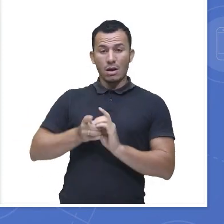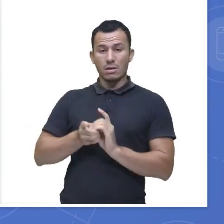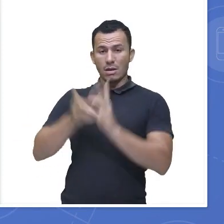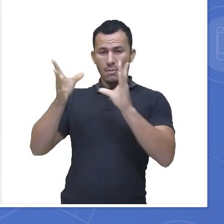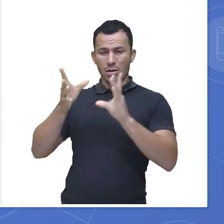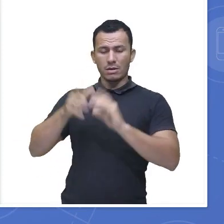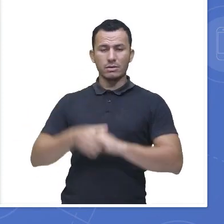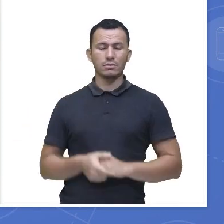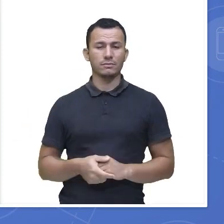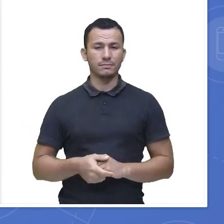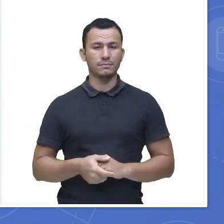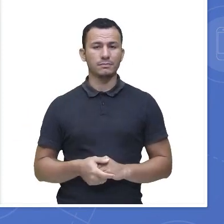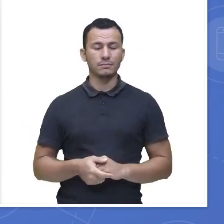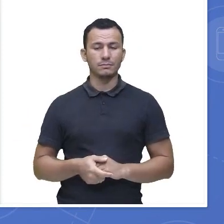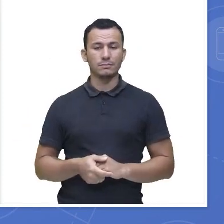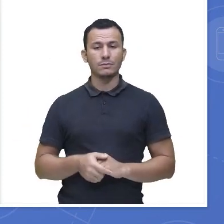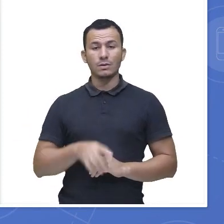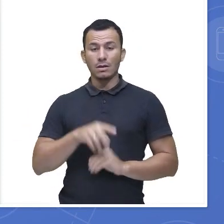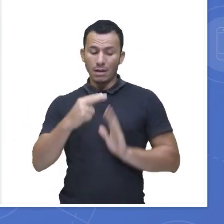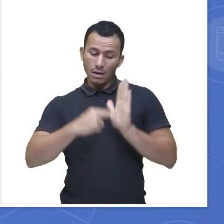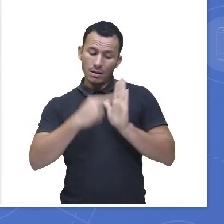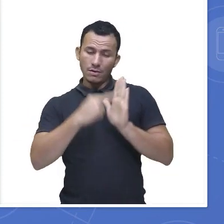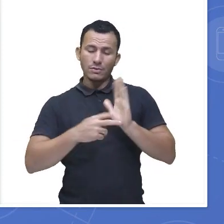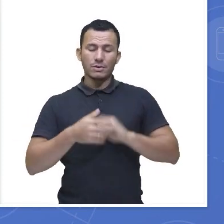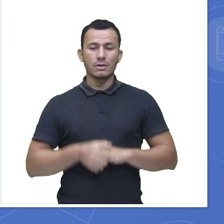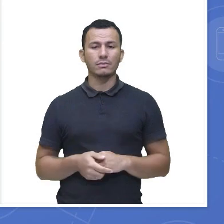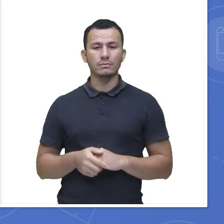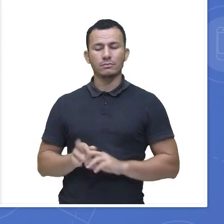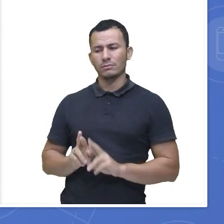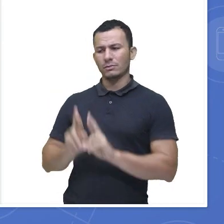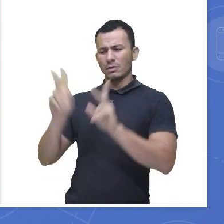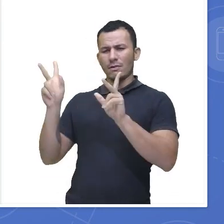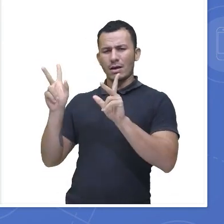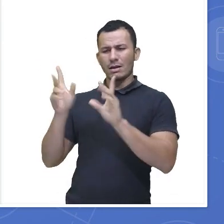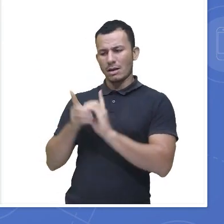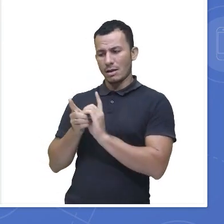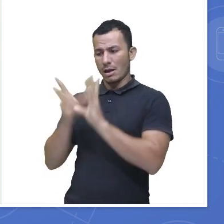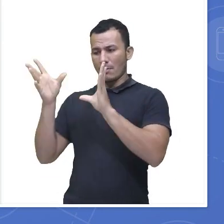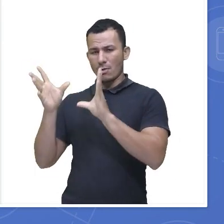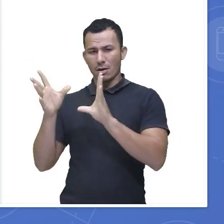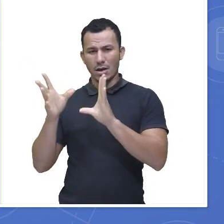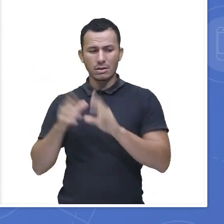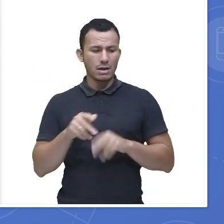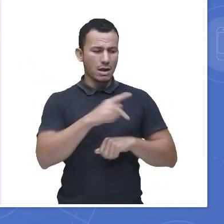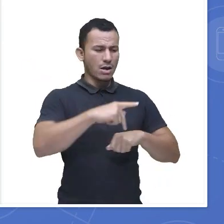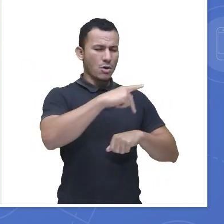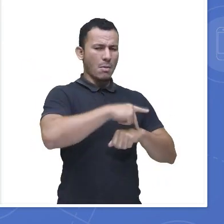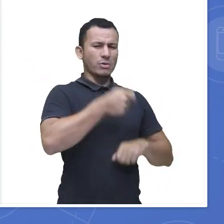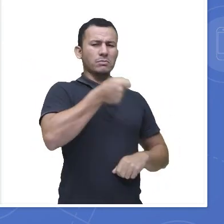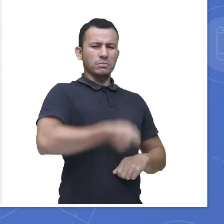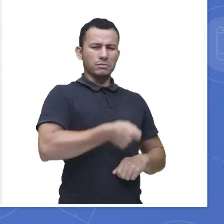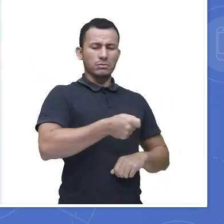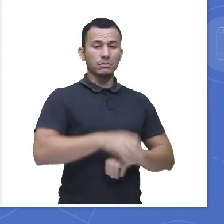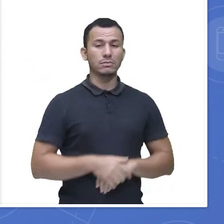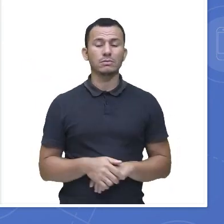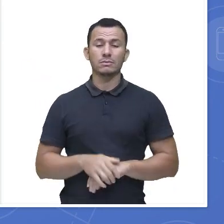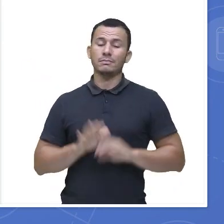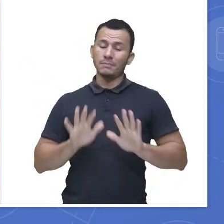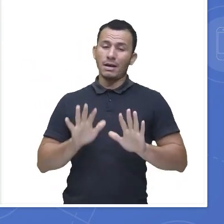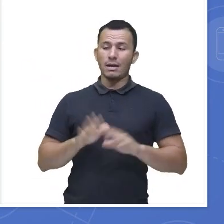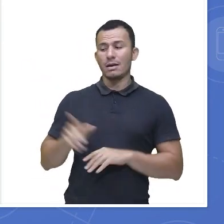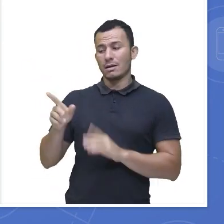ler então aqui o texto e você aí comigo. A diferença entre uma democracia e um país totalitário é que